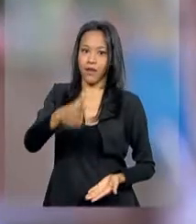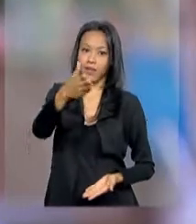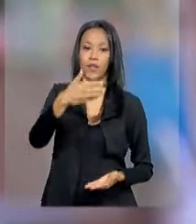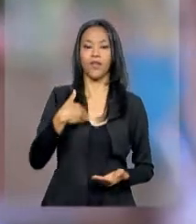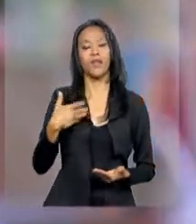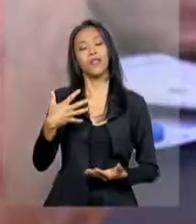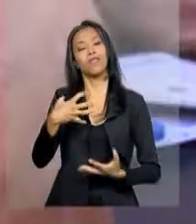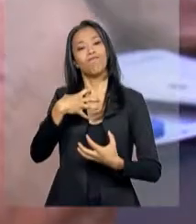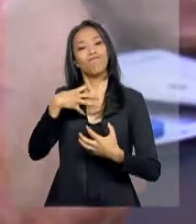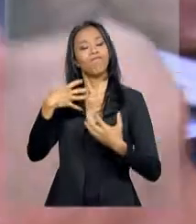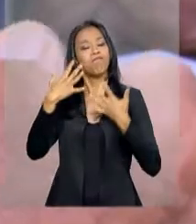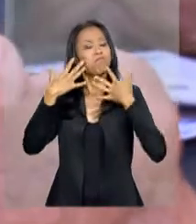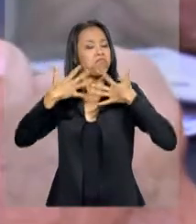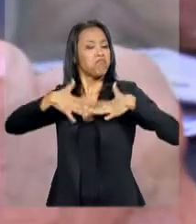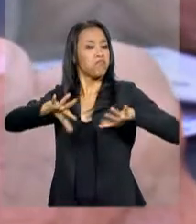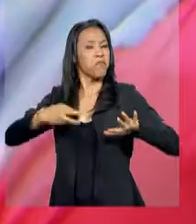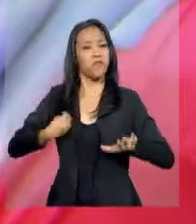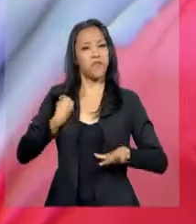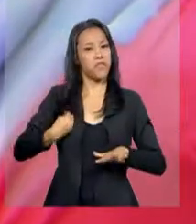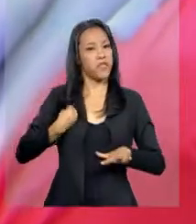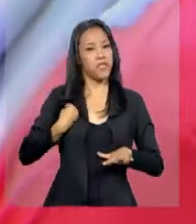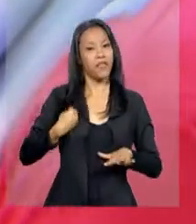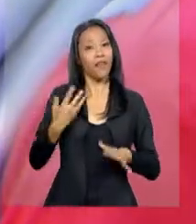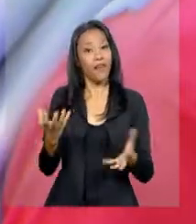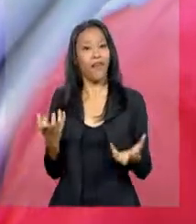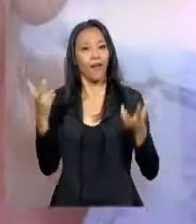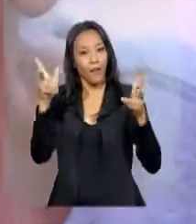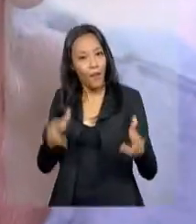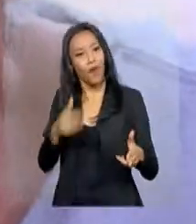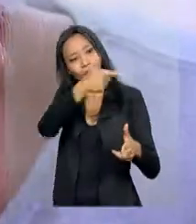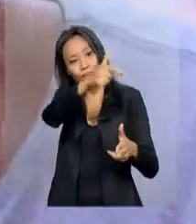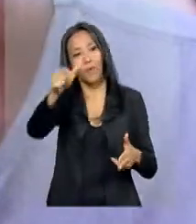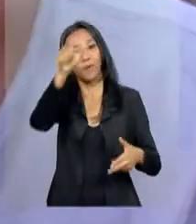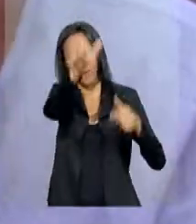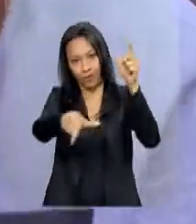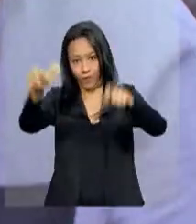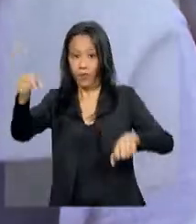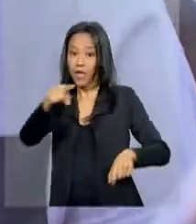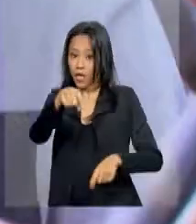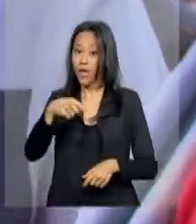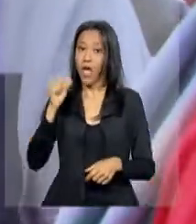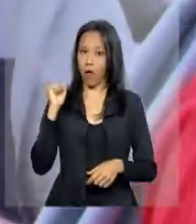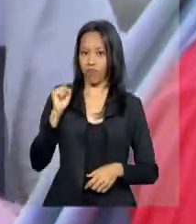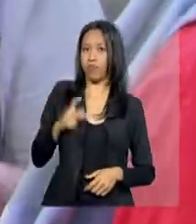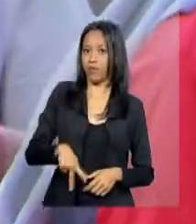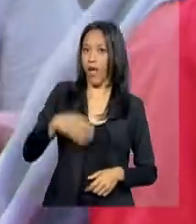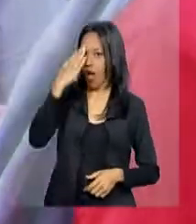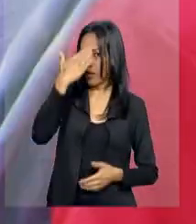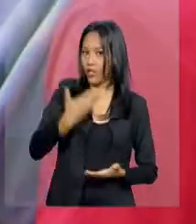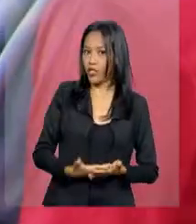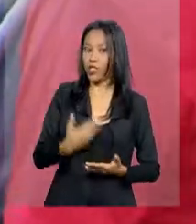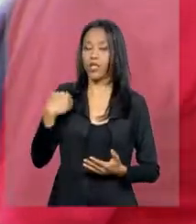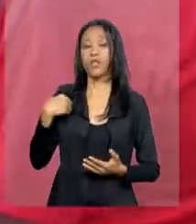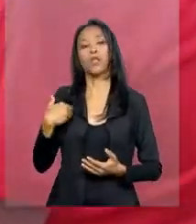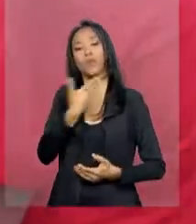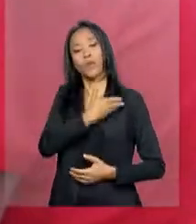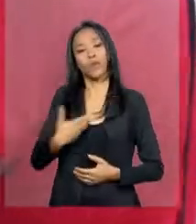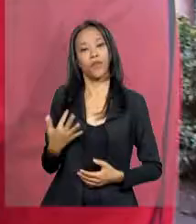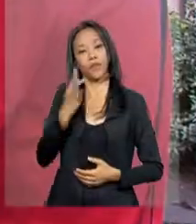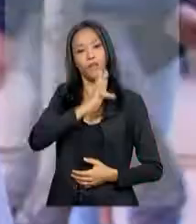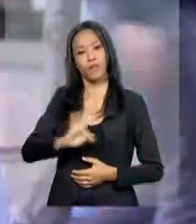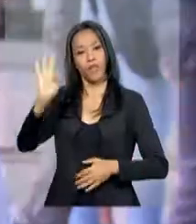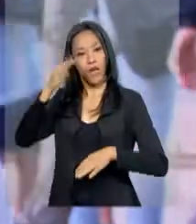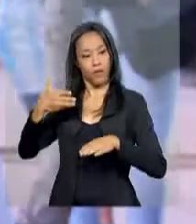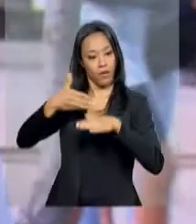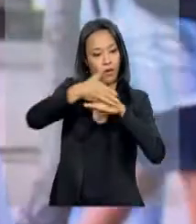tranquilidade com que ele leva a vida deseja para os outros cariocas. O aposentado acredita que a intervenção federal no Estado pode